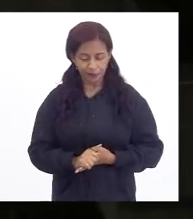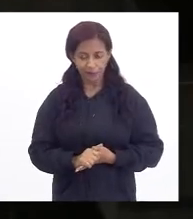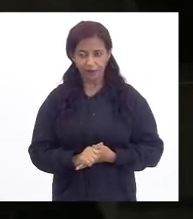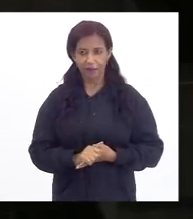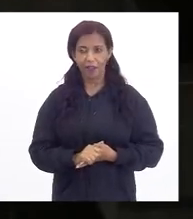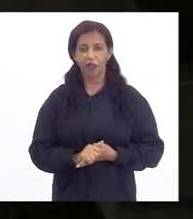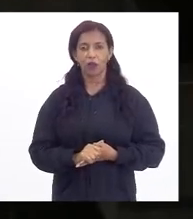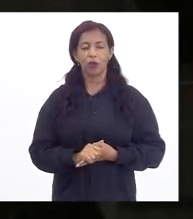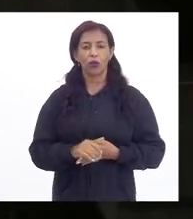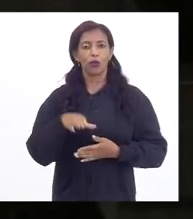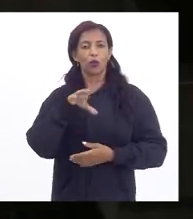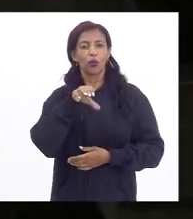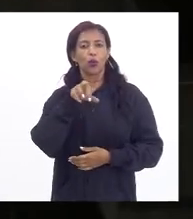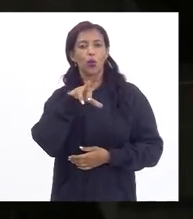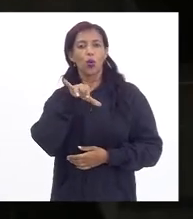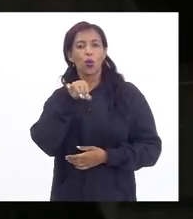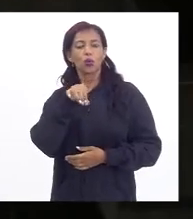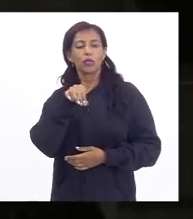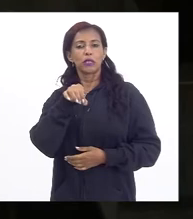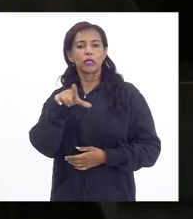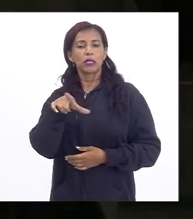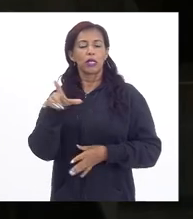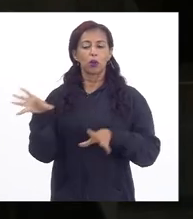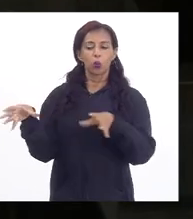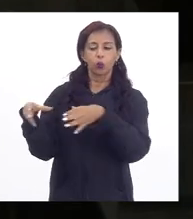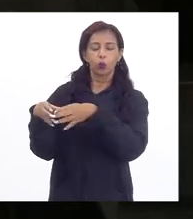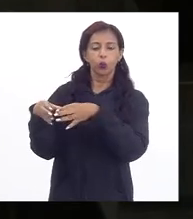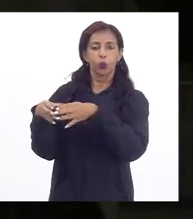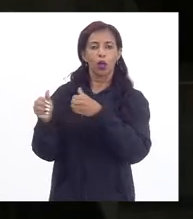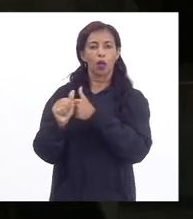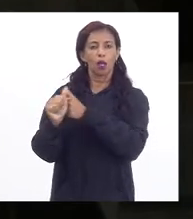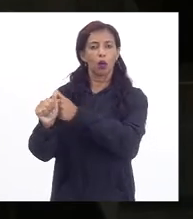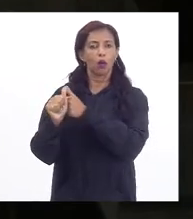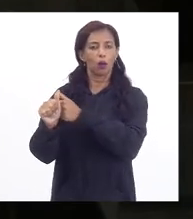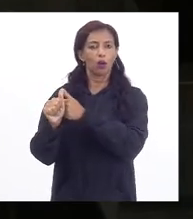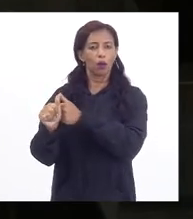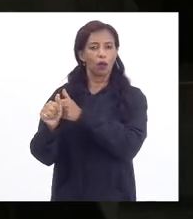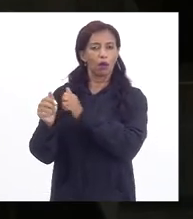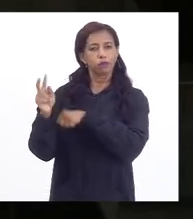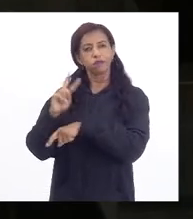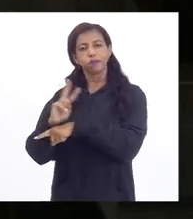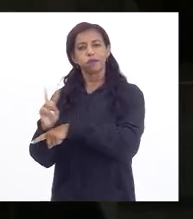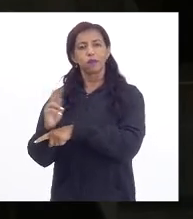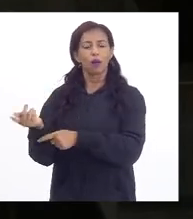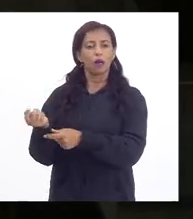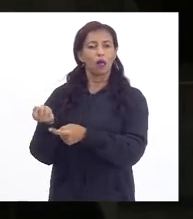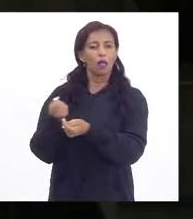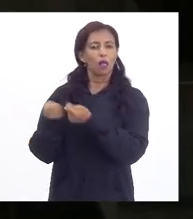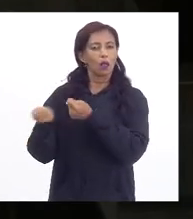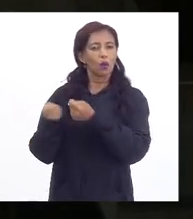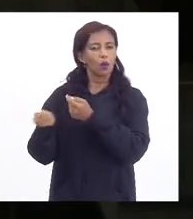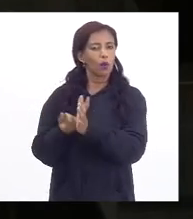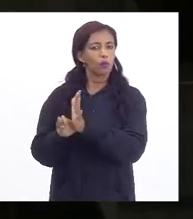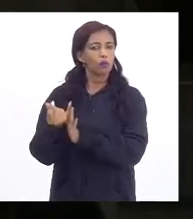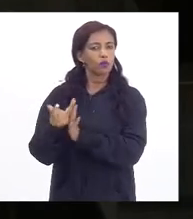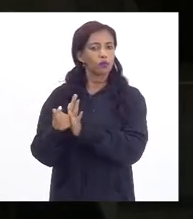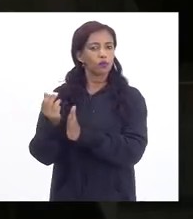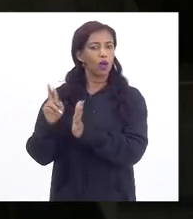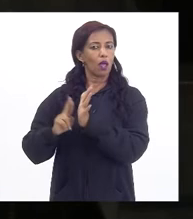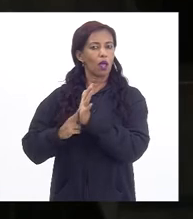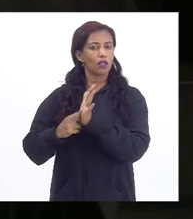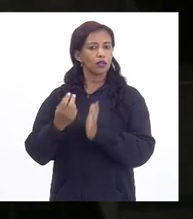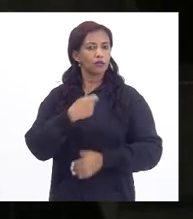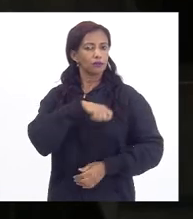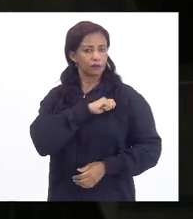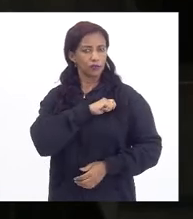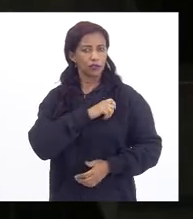do Conselho Consultivo da Comissão de Acompanhamento e Monitoramento Econômico-Financeiro do regime de